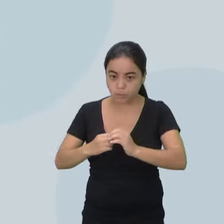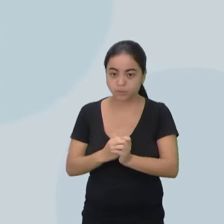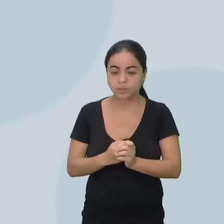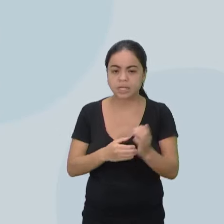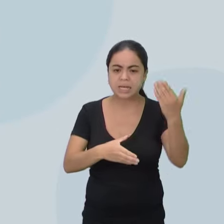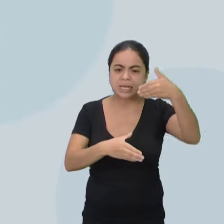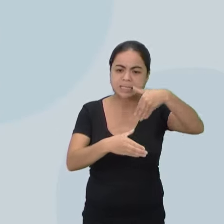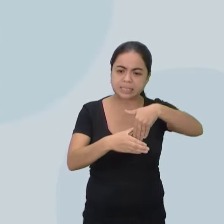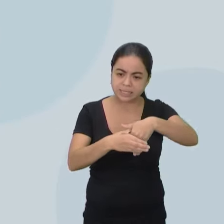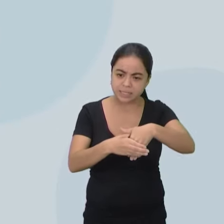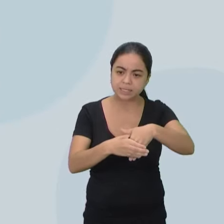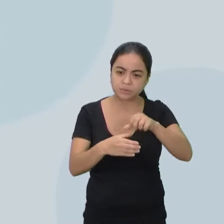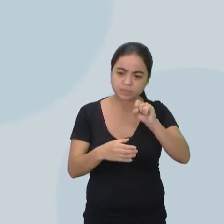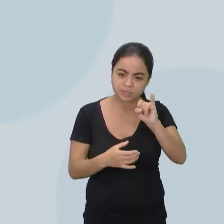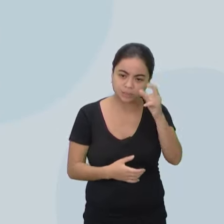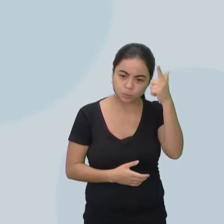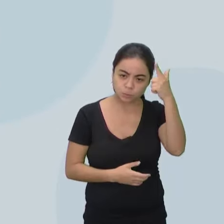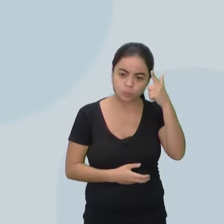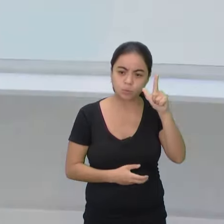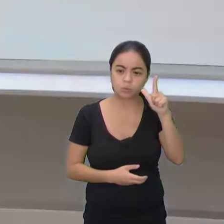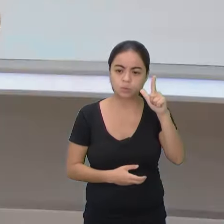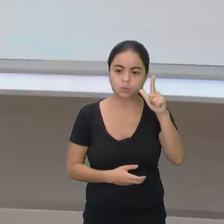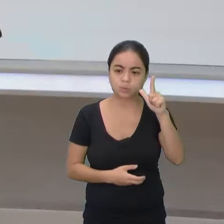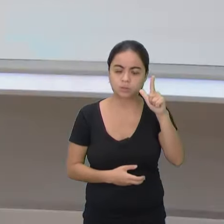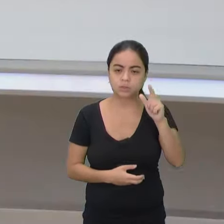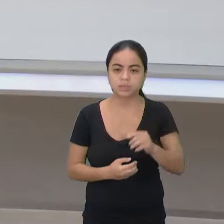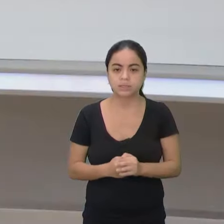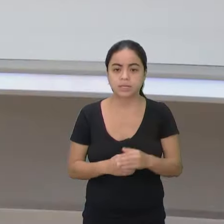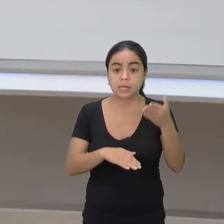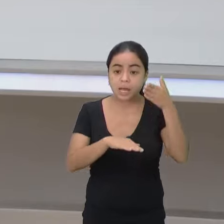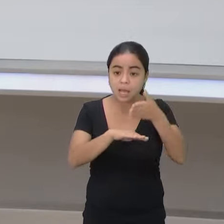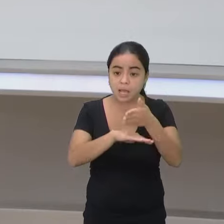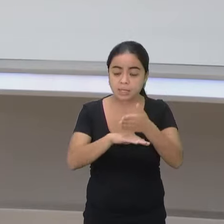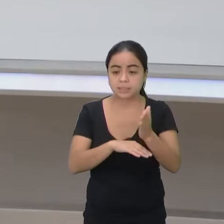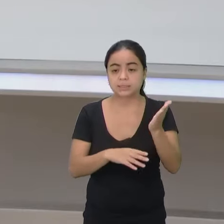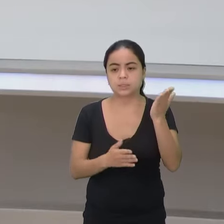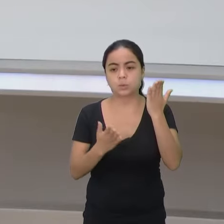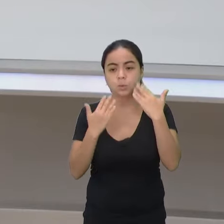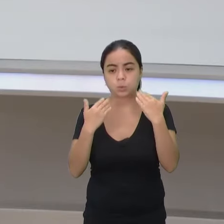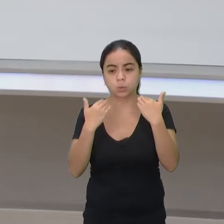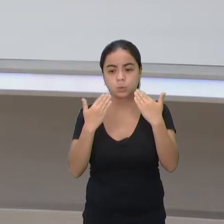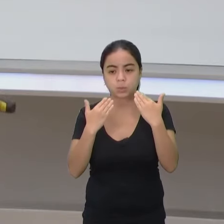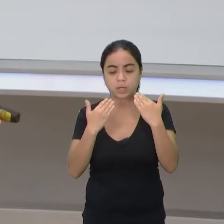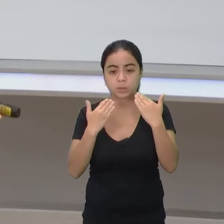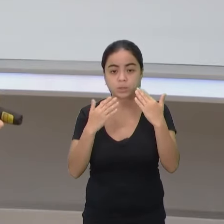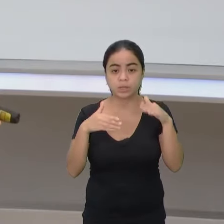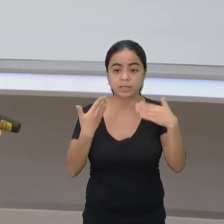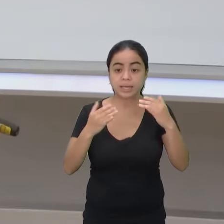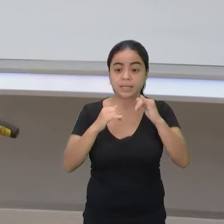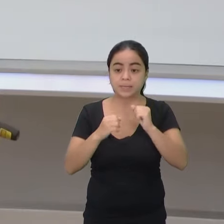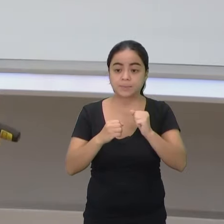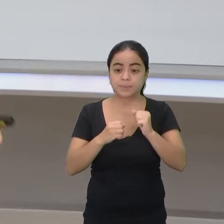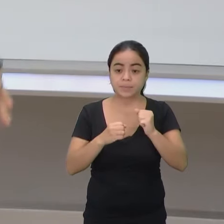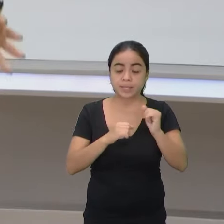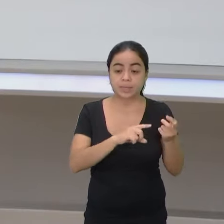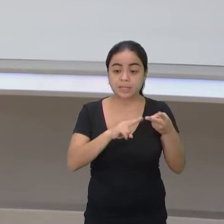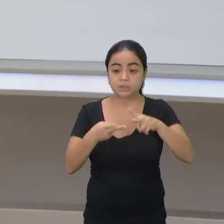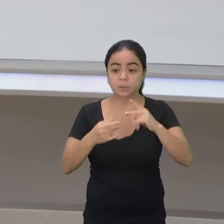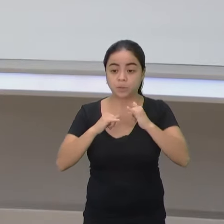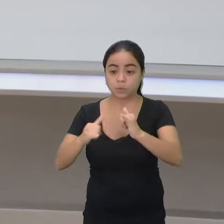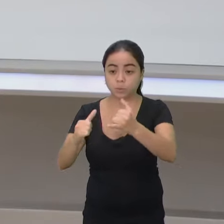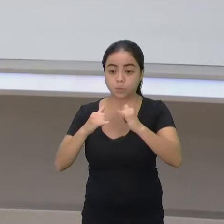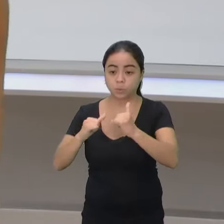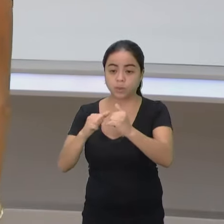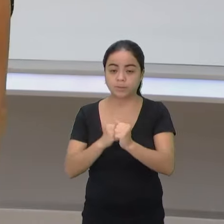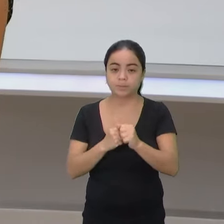está dentro para ver se a gente consegue ter acesso ao calor do solo para gerar eletricidade. É isso que a gente vai estudar, tá bom? Se você